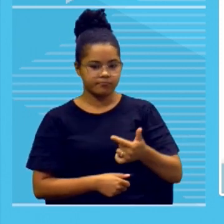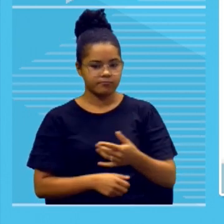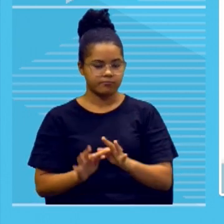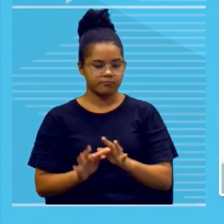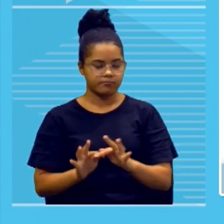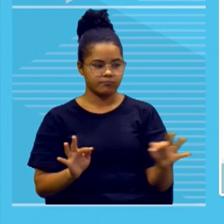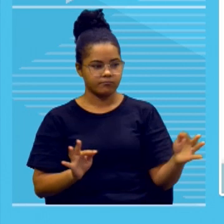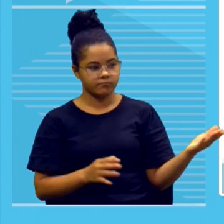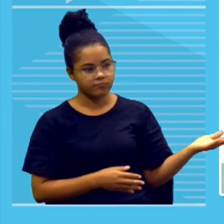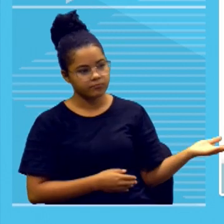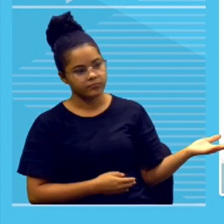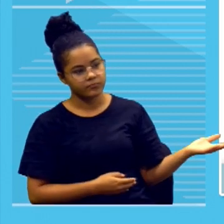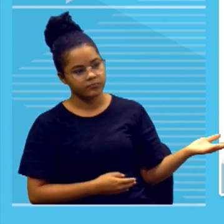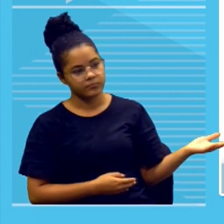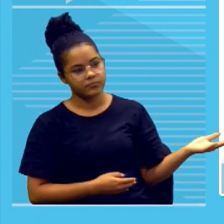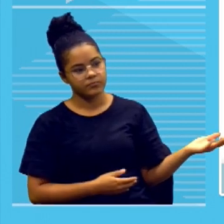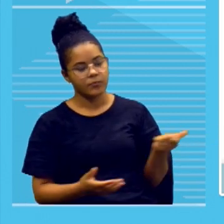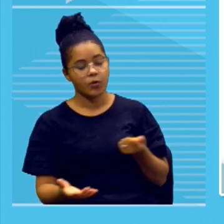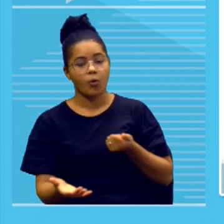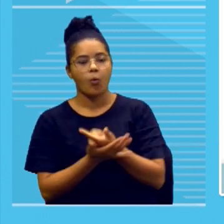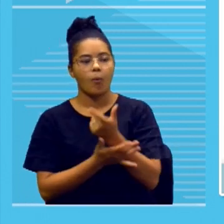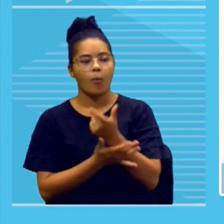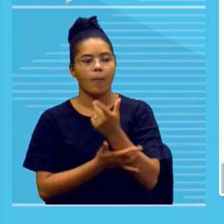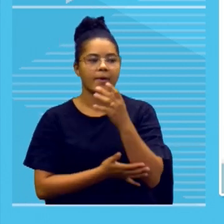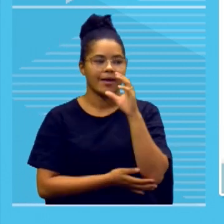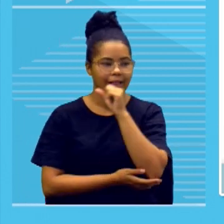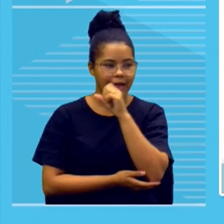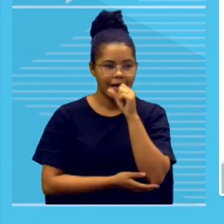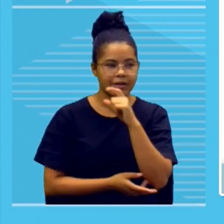tem orações.